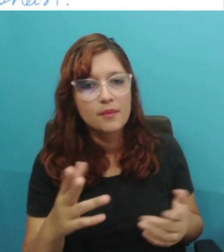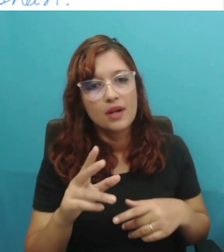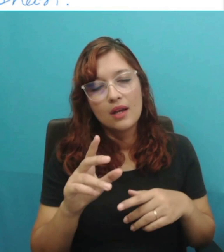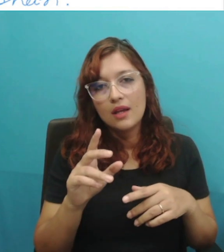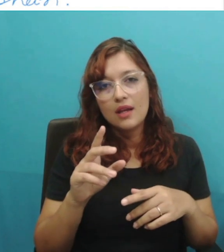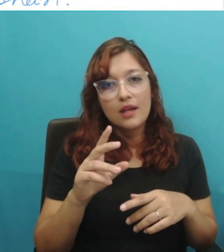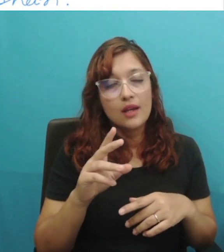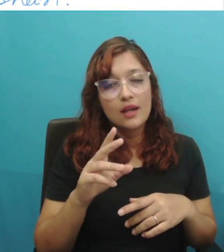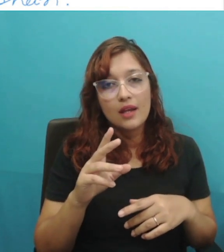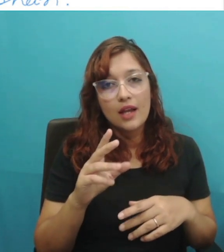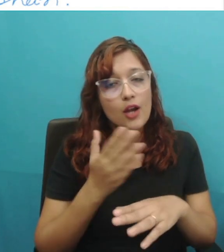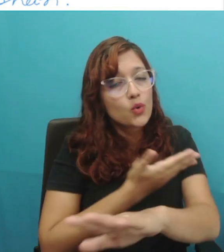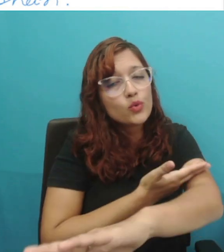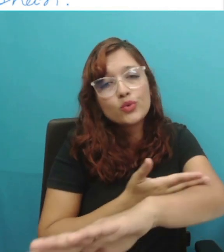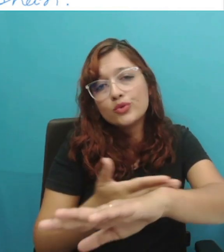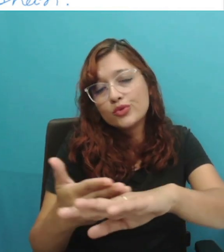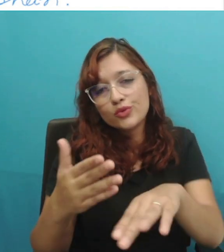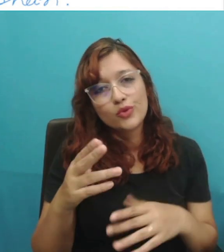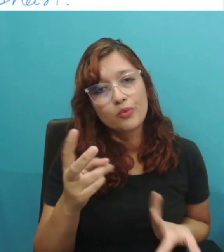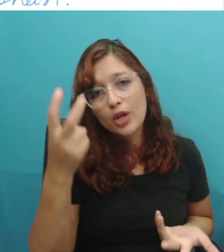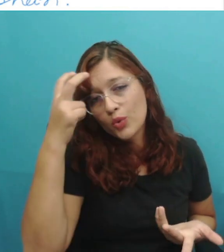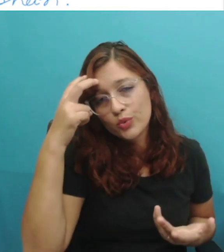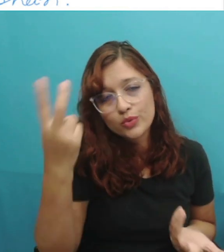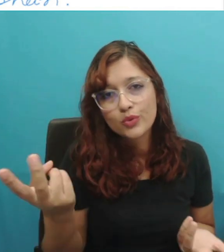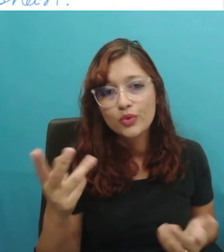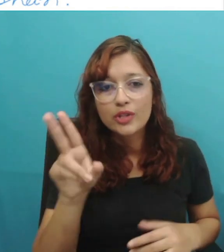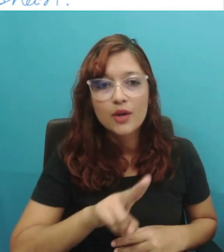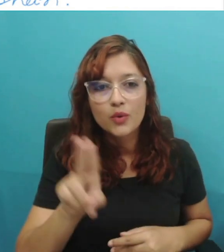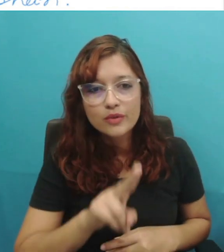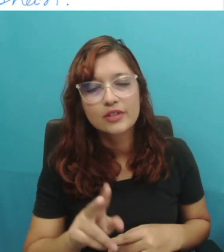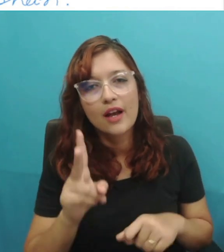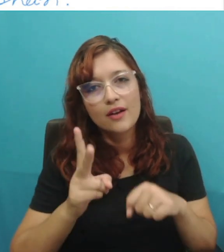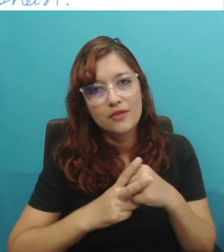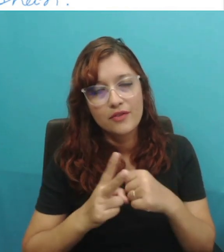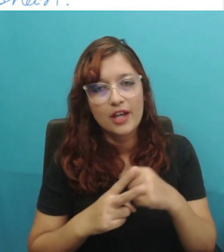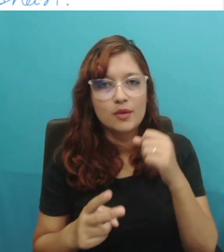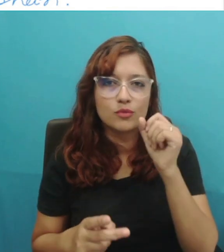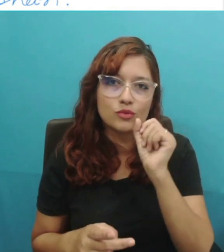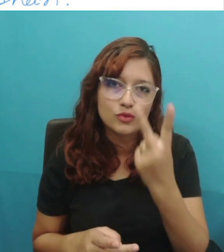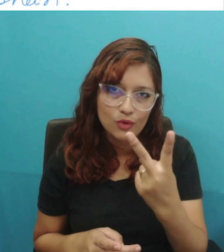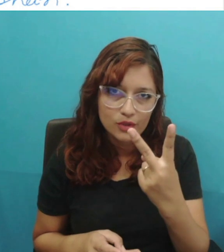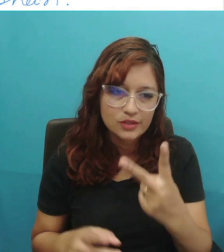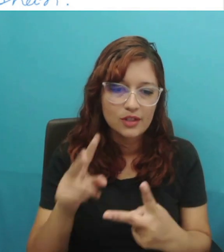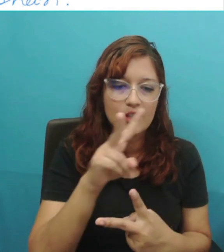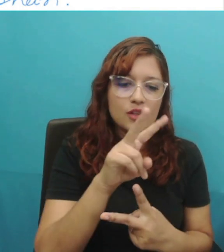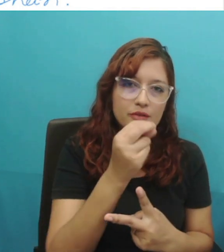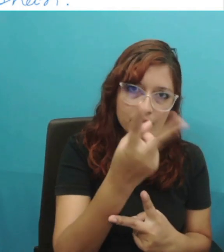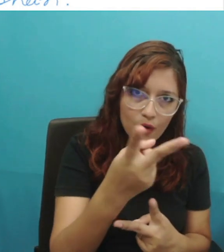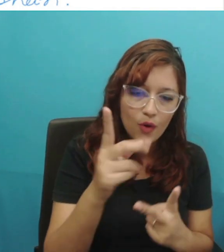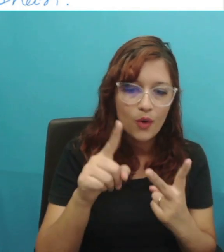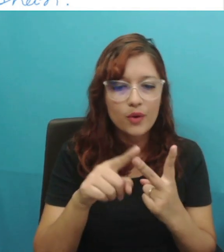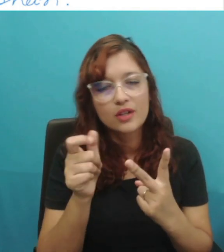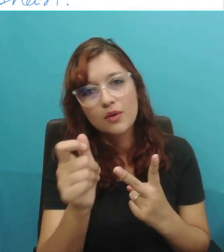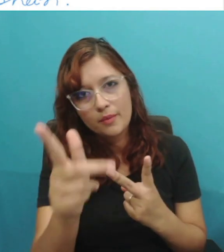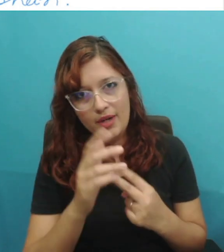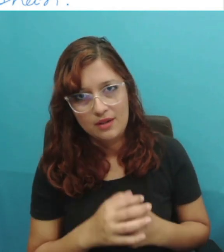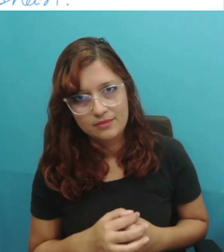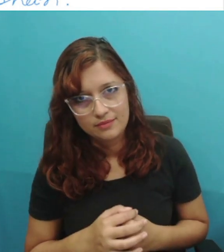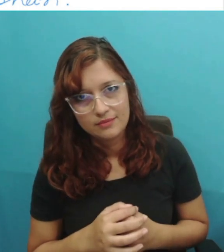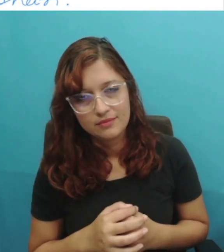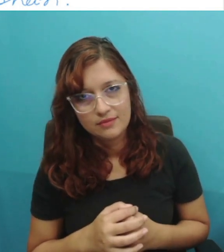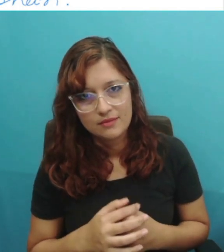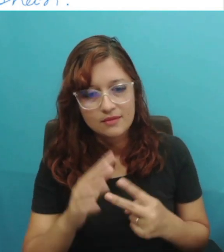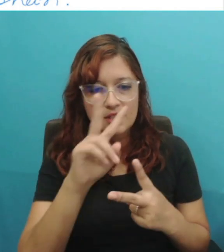no bate-papo, elas costumam usar, é uma questão cultural, usar os dois verbos.